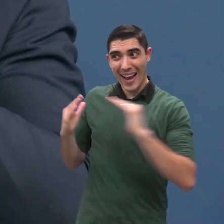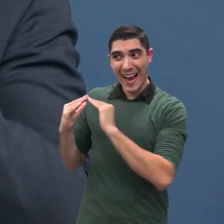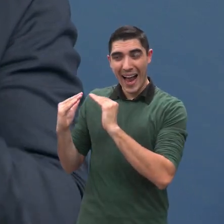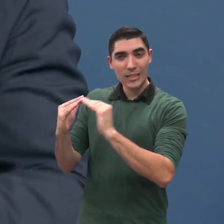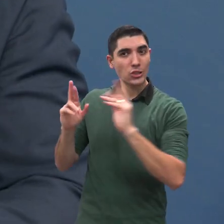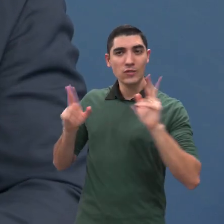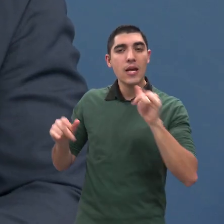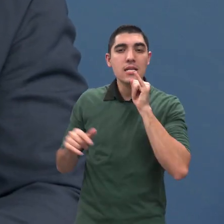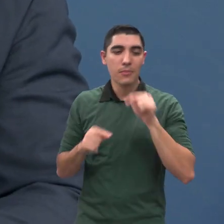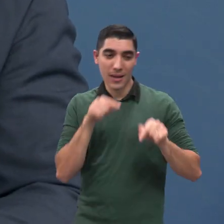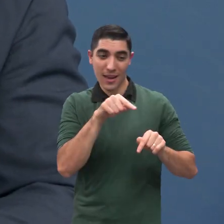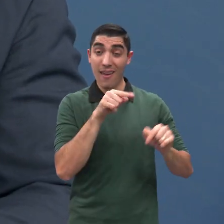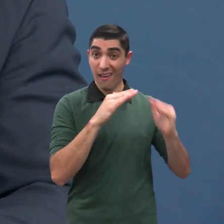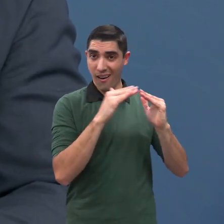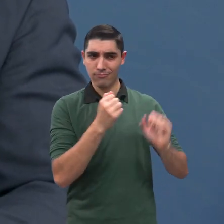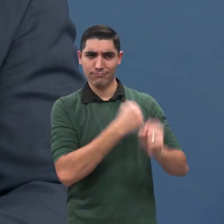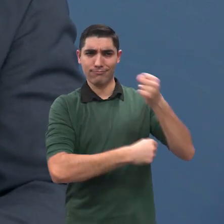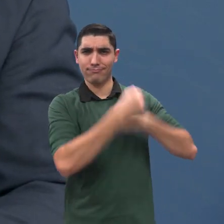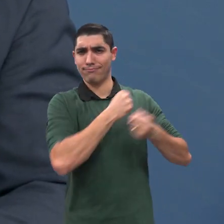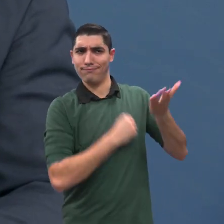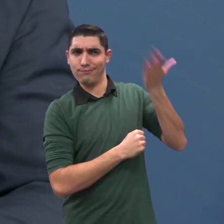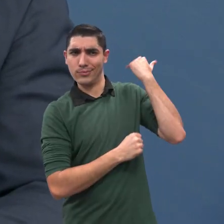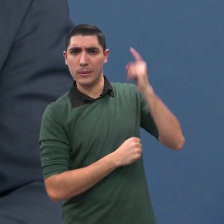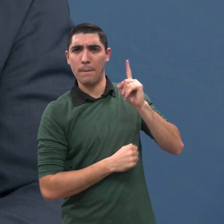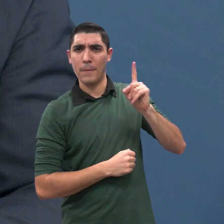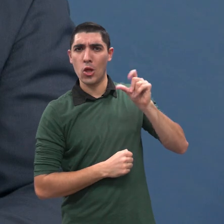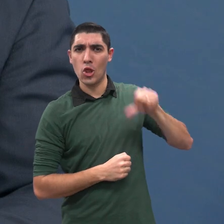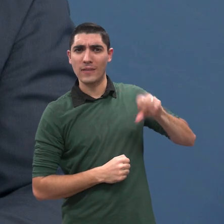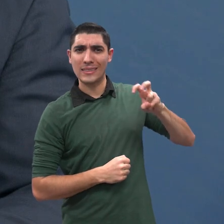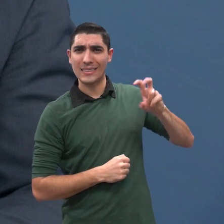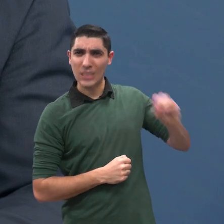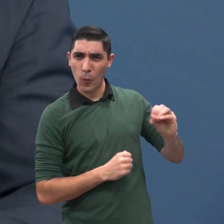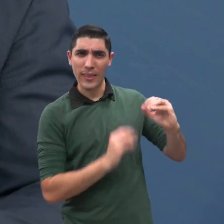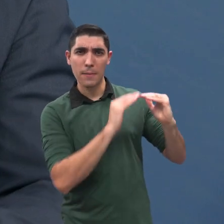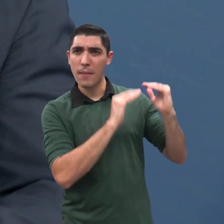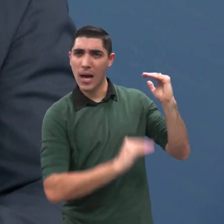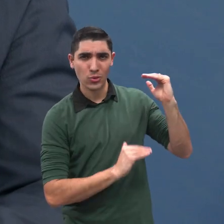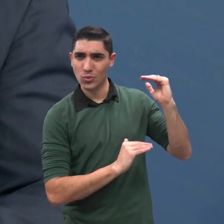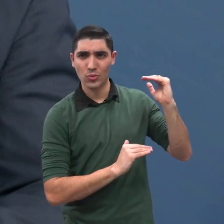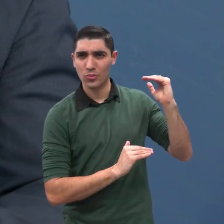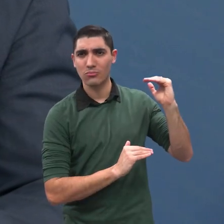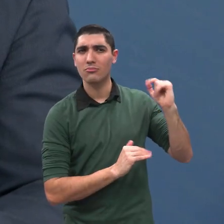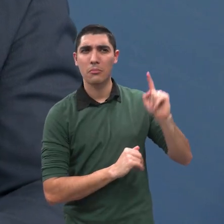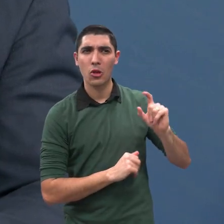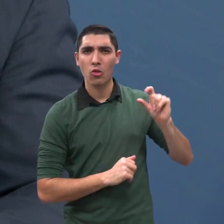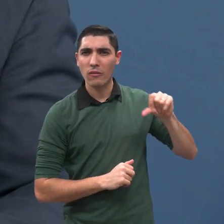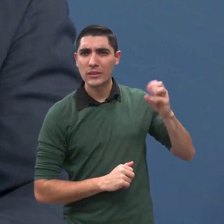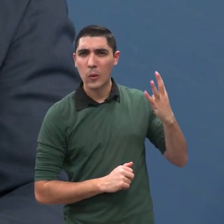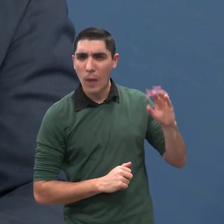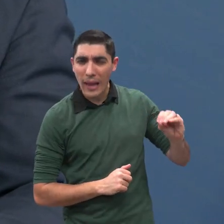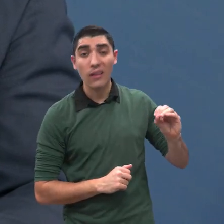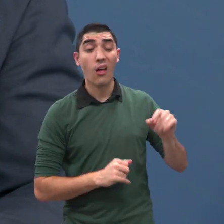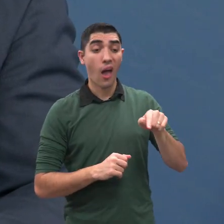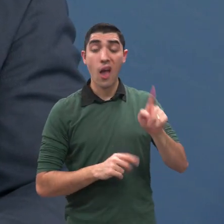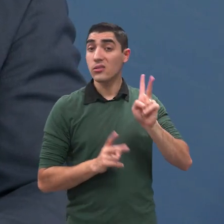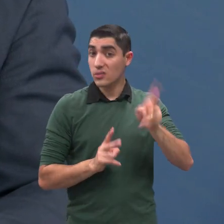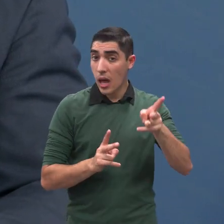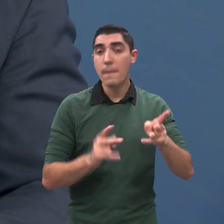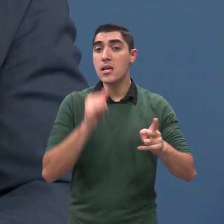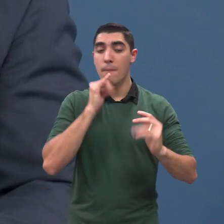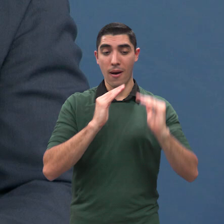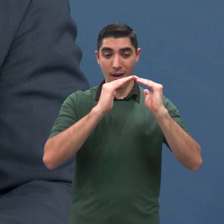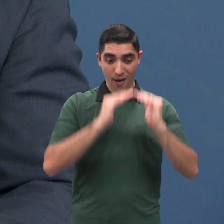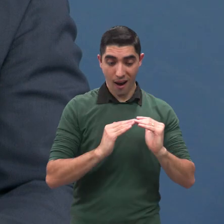anterior a 1950, né? É uma casa que tinha ainda a varanda,